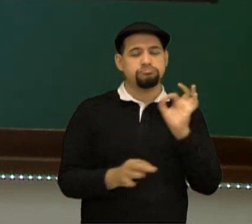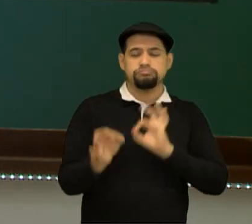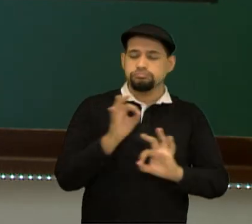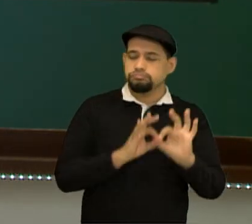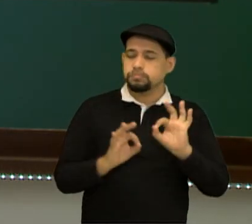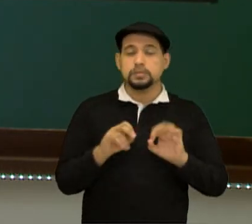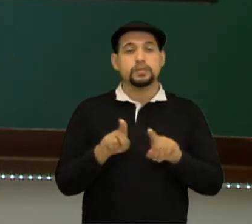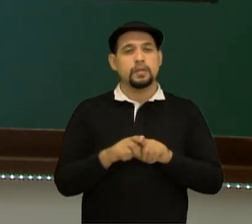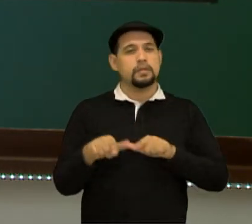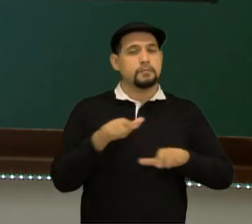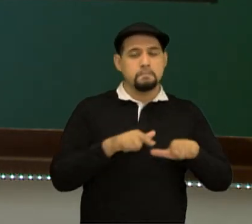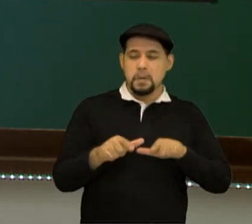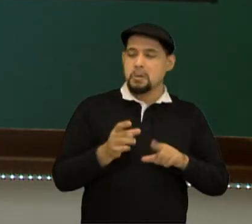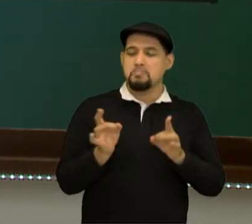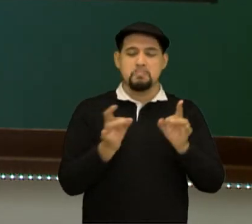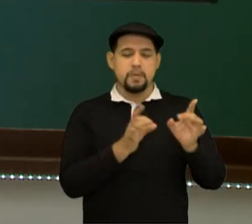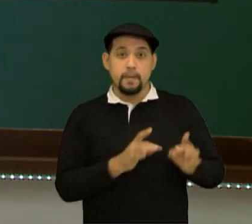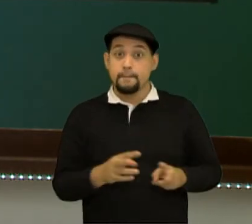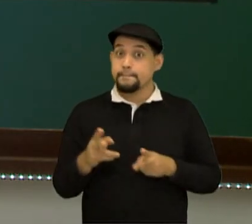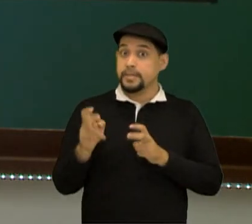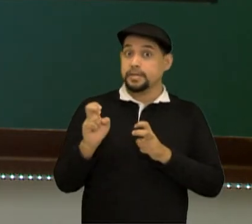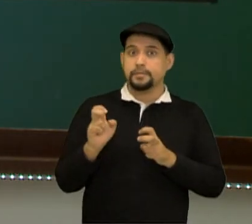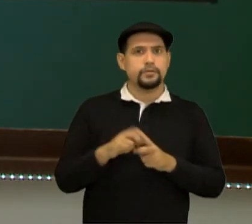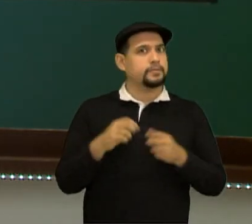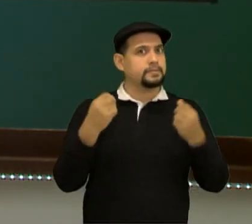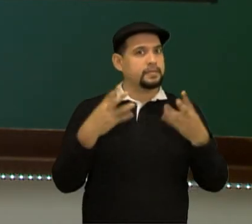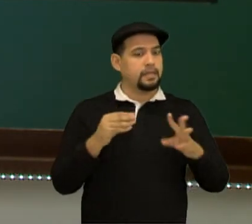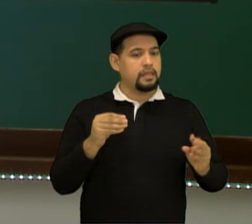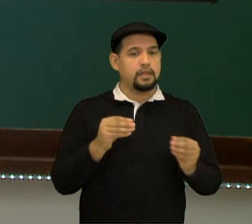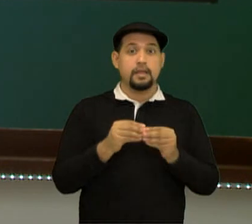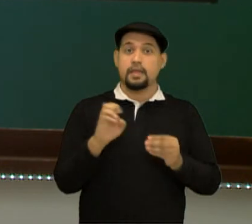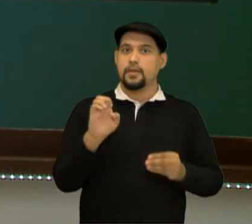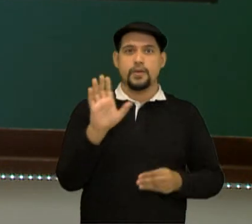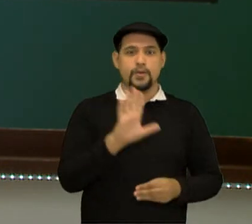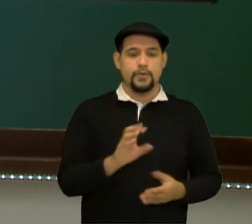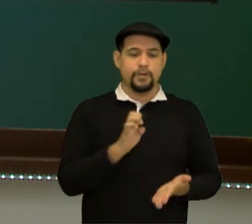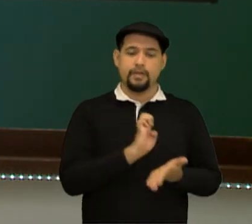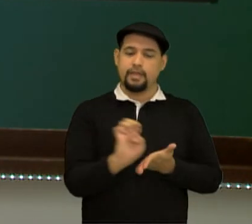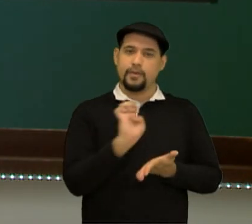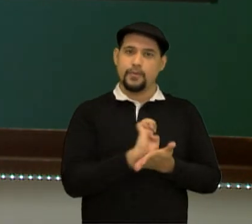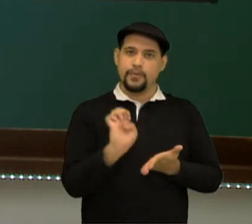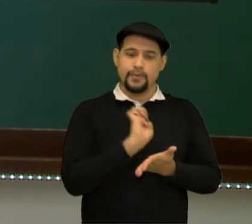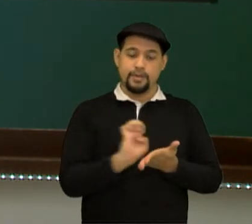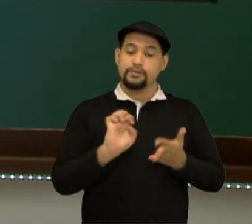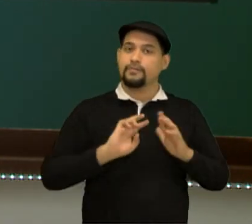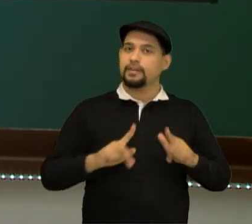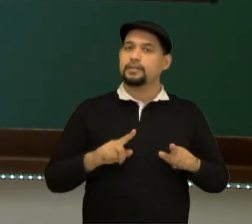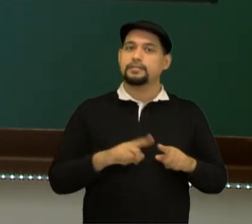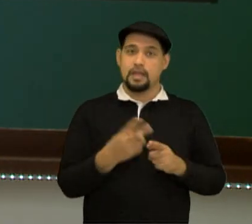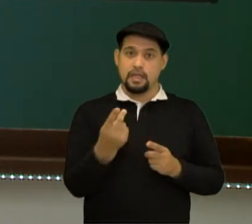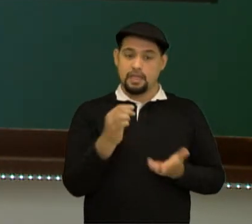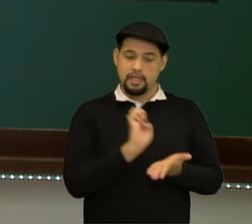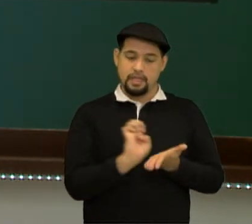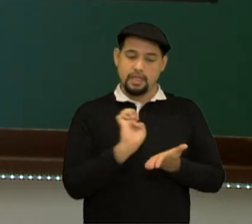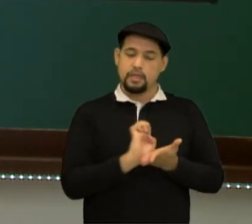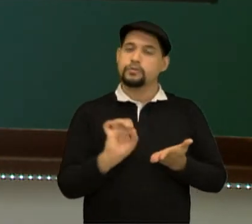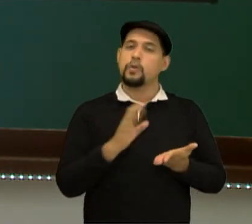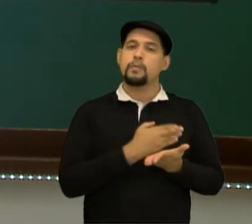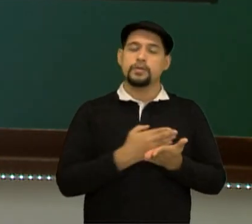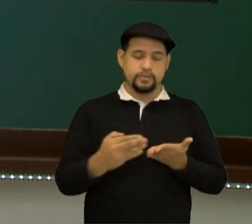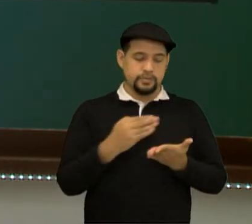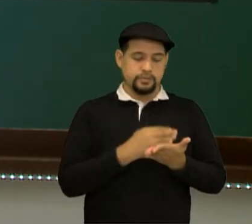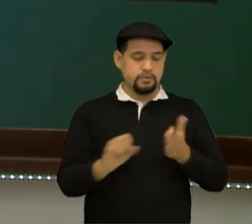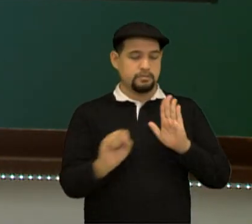circulação de serviços e bens veja que eu não falei na implementação do Euro na implementação do Euro só se deu a partir do